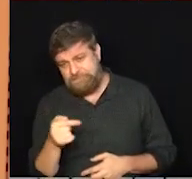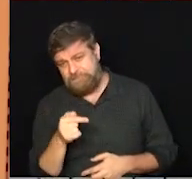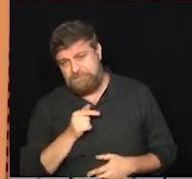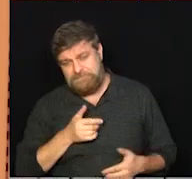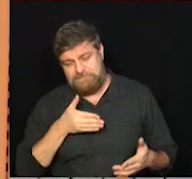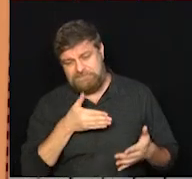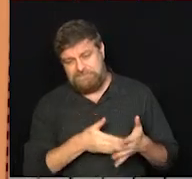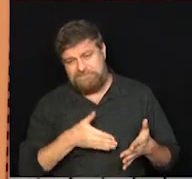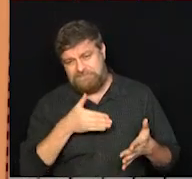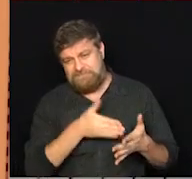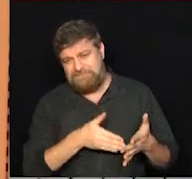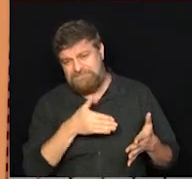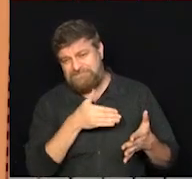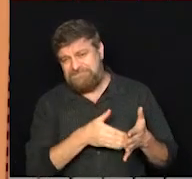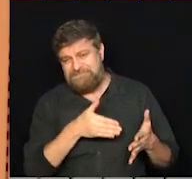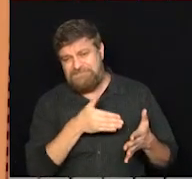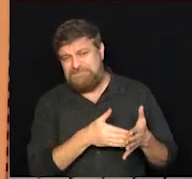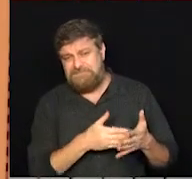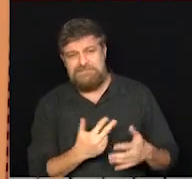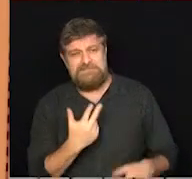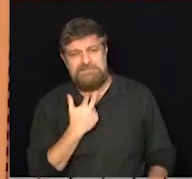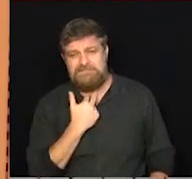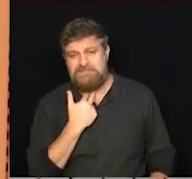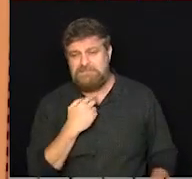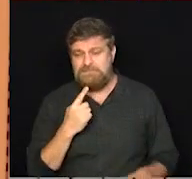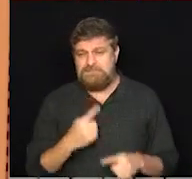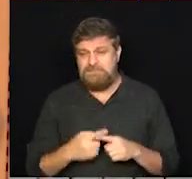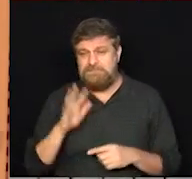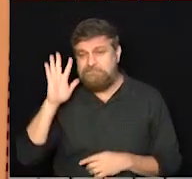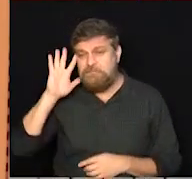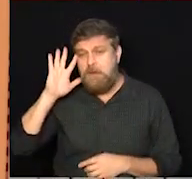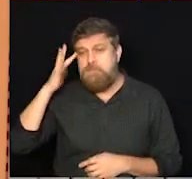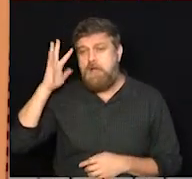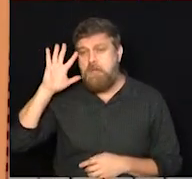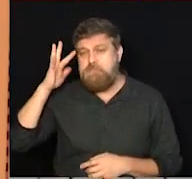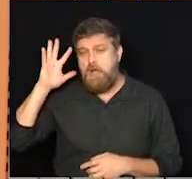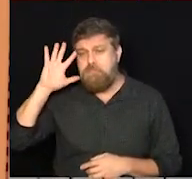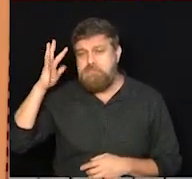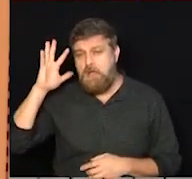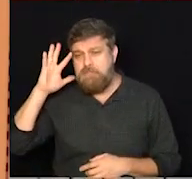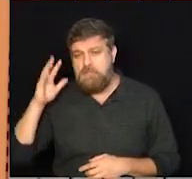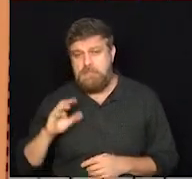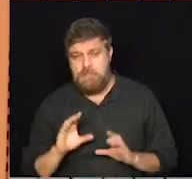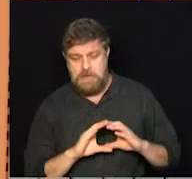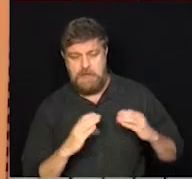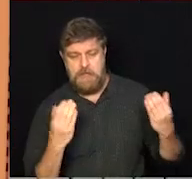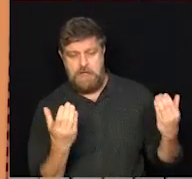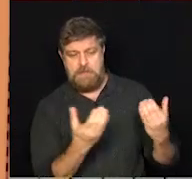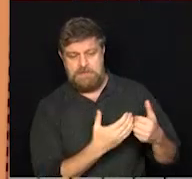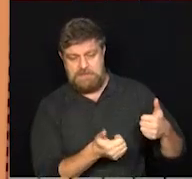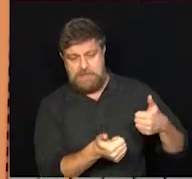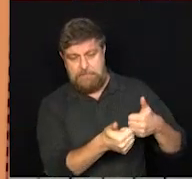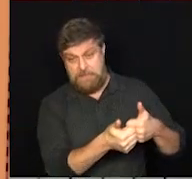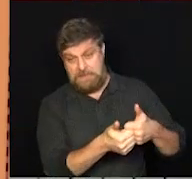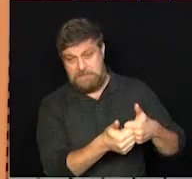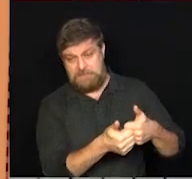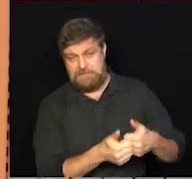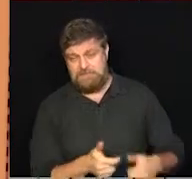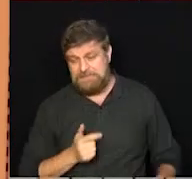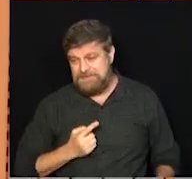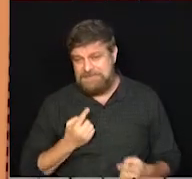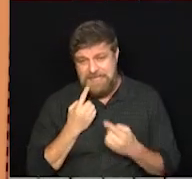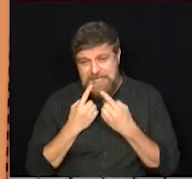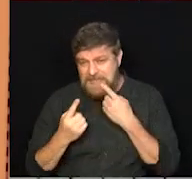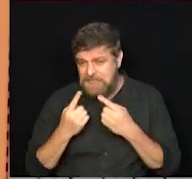restrição de acesso por conta de decisões da comunidade próxima lá mas sem